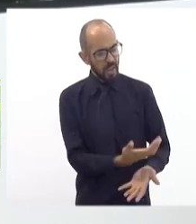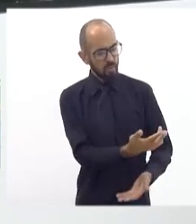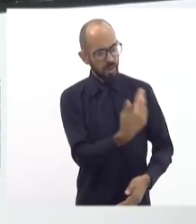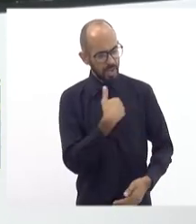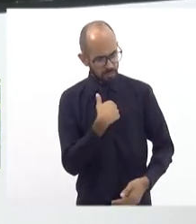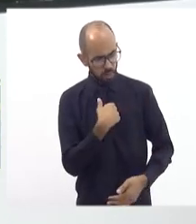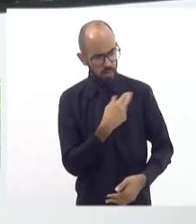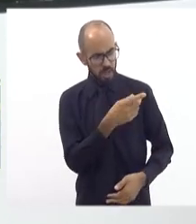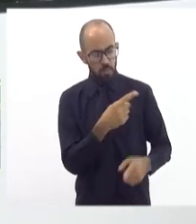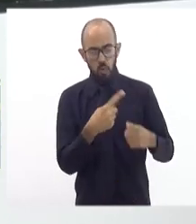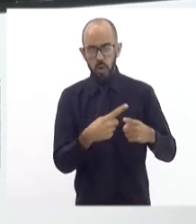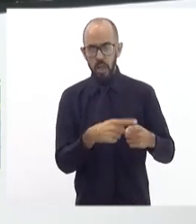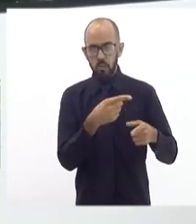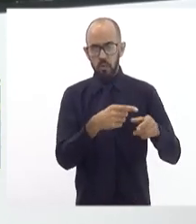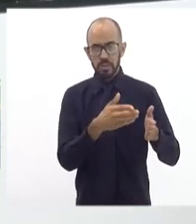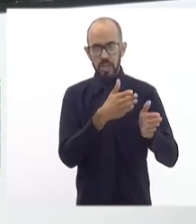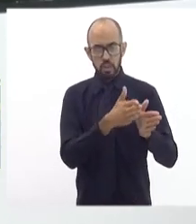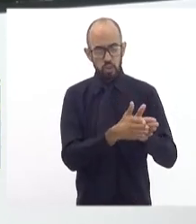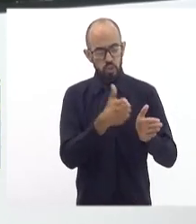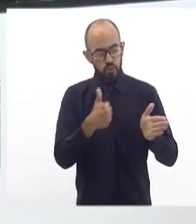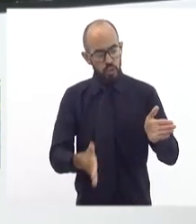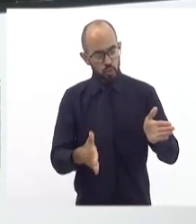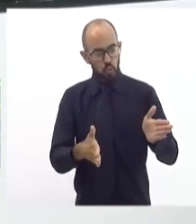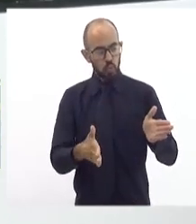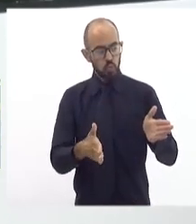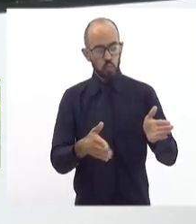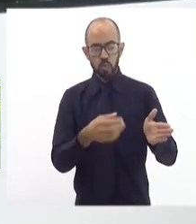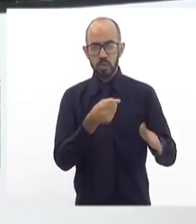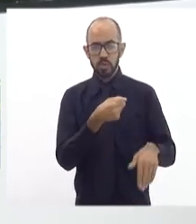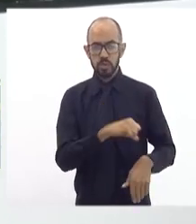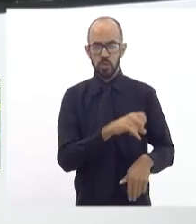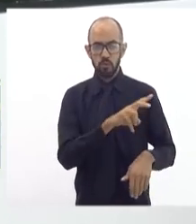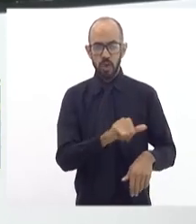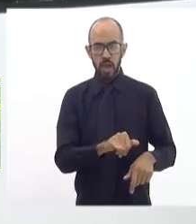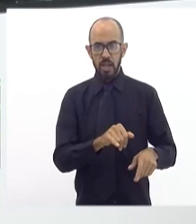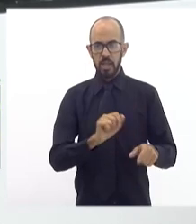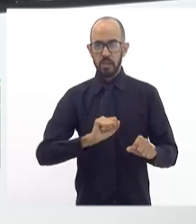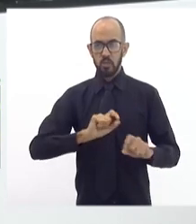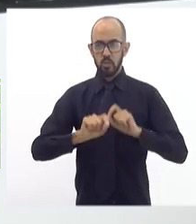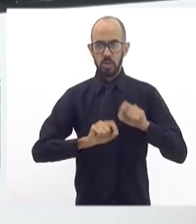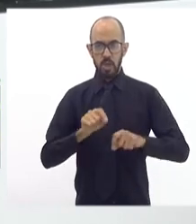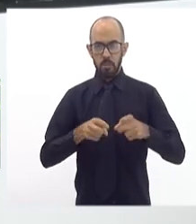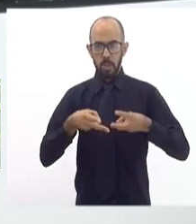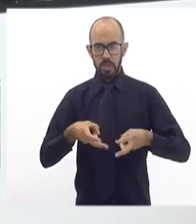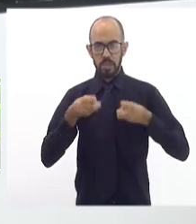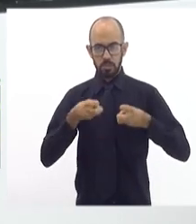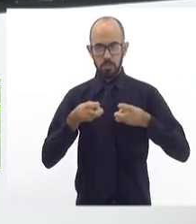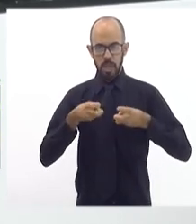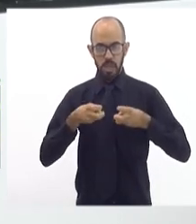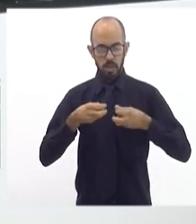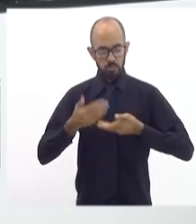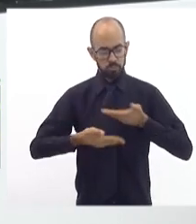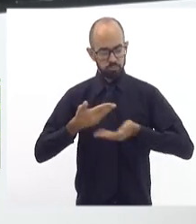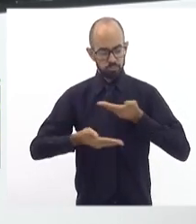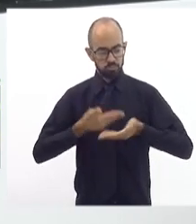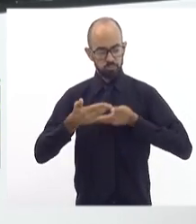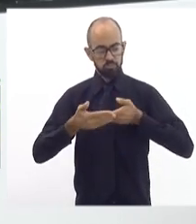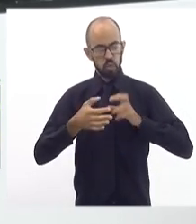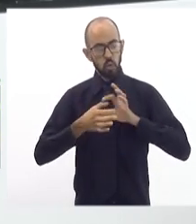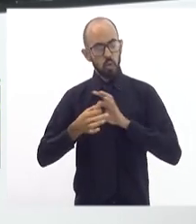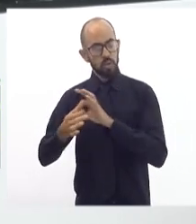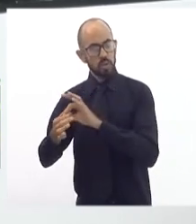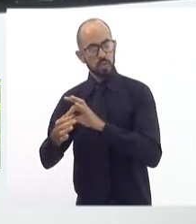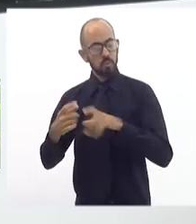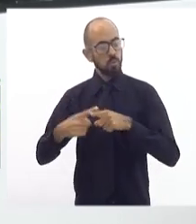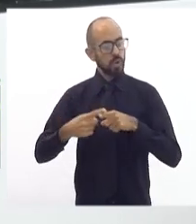por que que você dividiu isso se vai considerar a sinergia com o contexto E por que